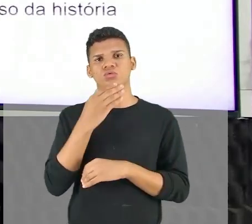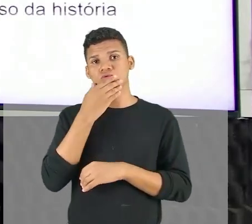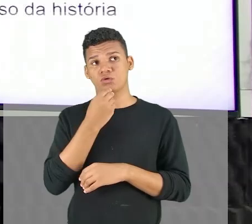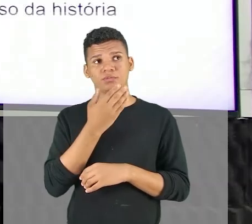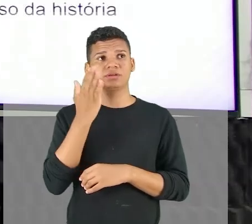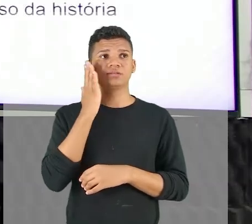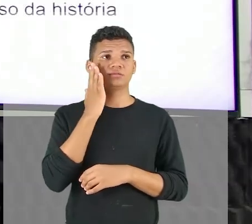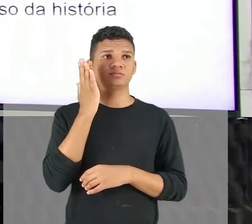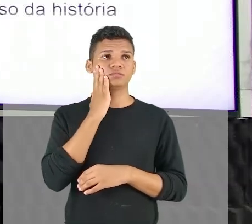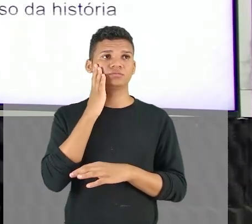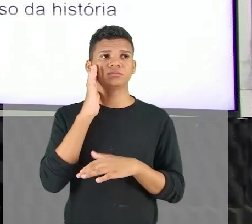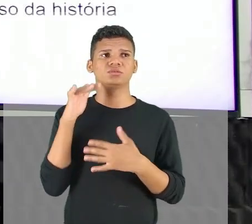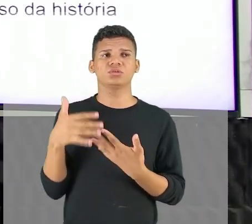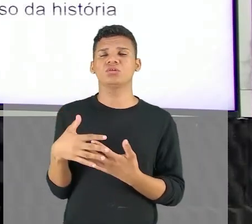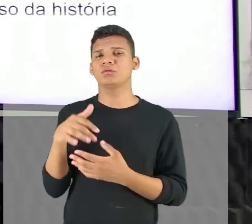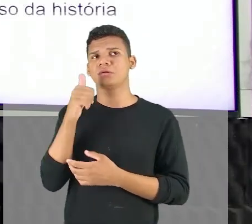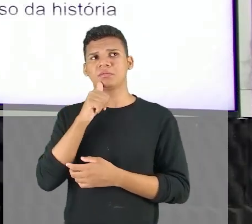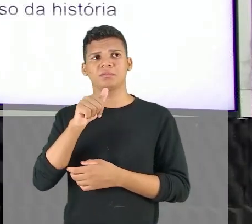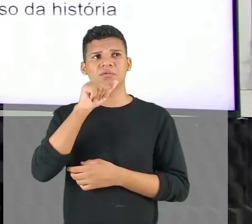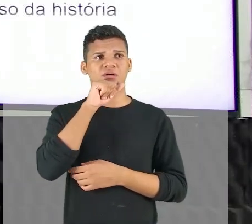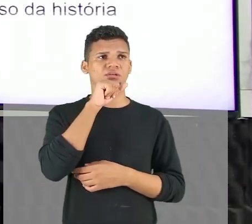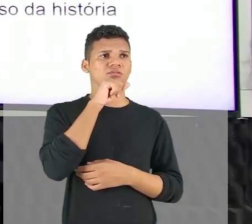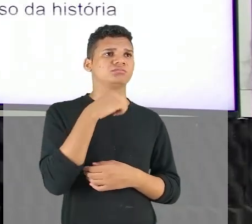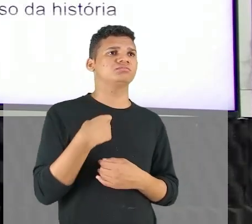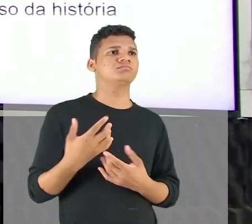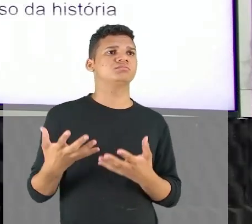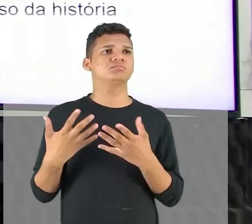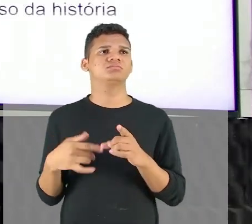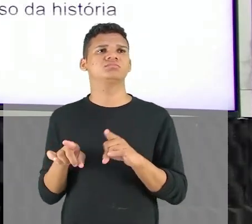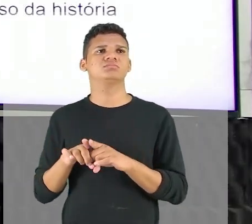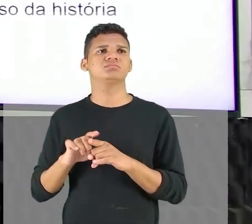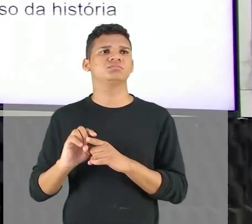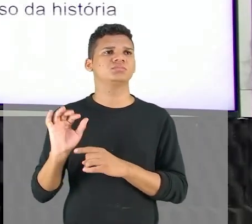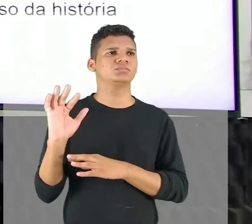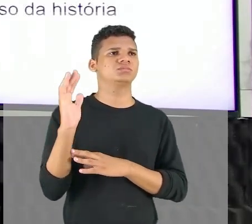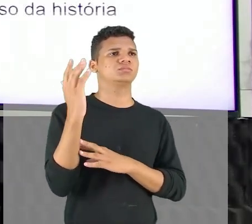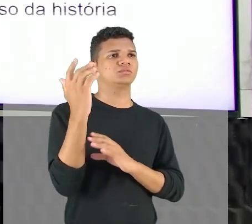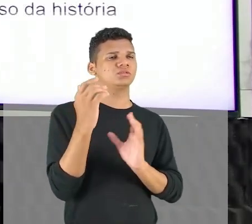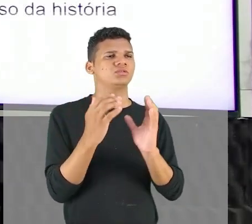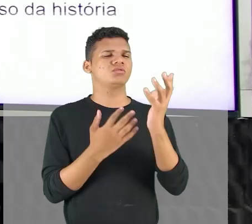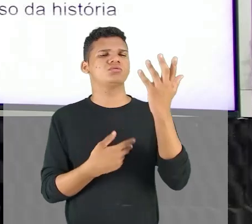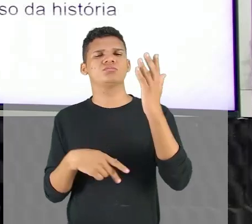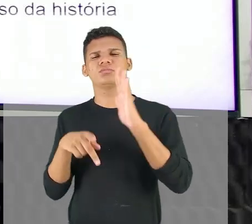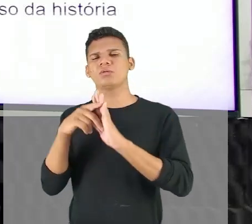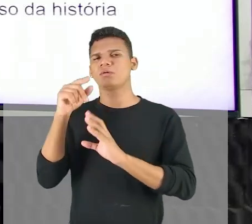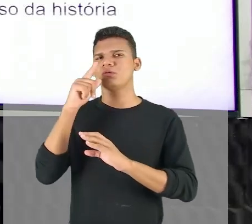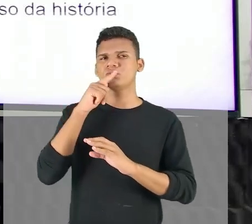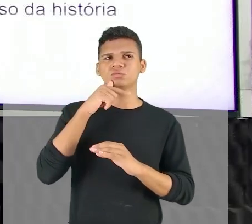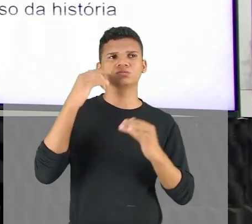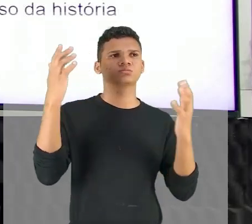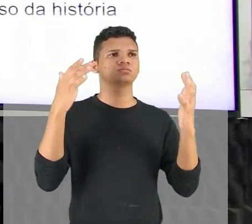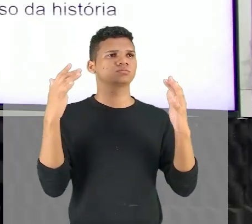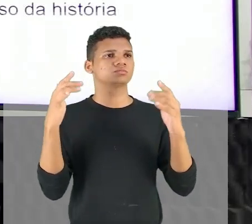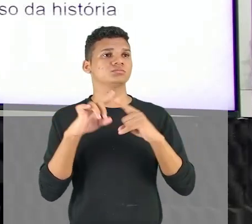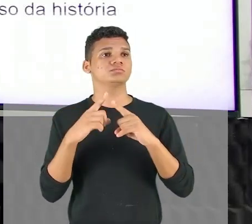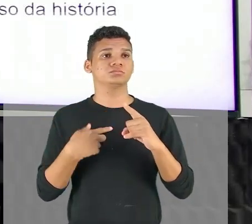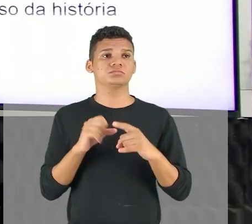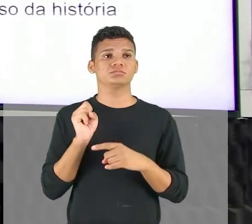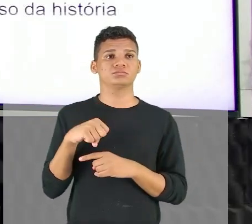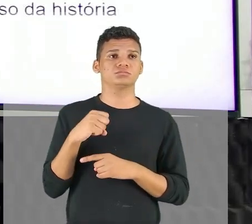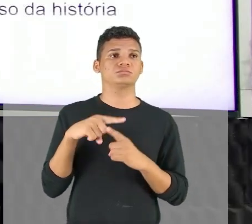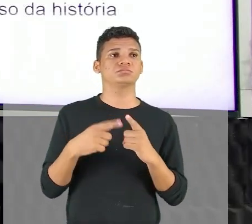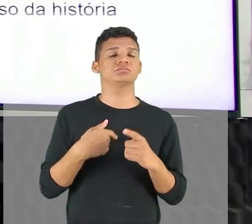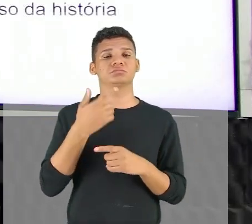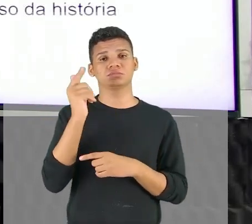compreender. Ó mãe, quem dera ser o verão, o apogeu da primavera. E só por ela ser,